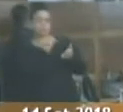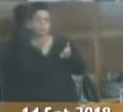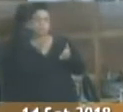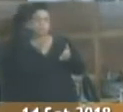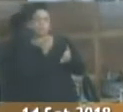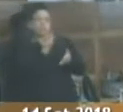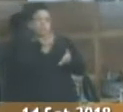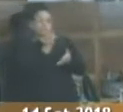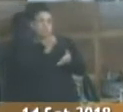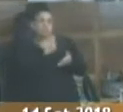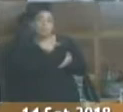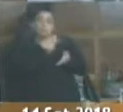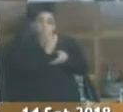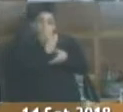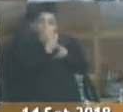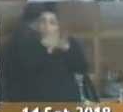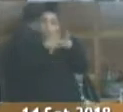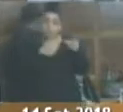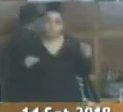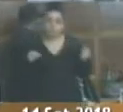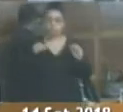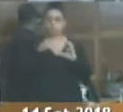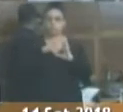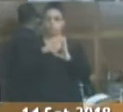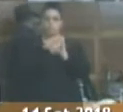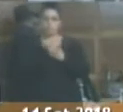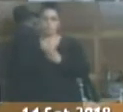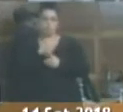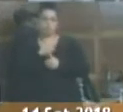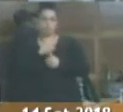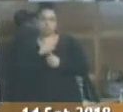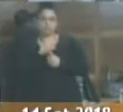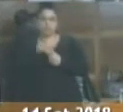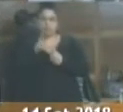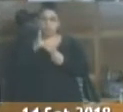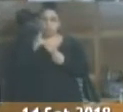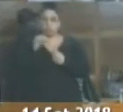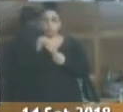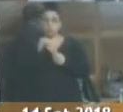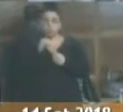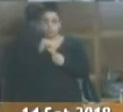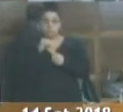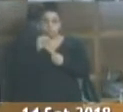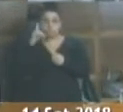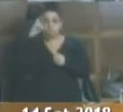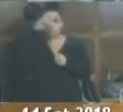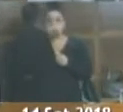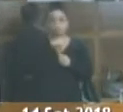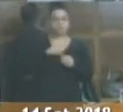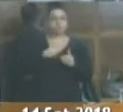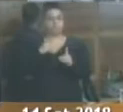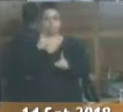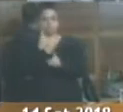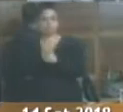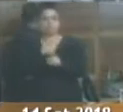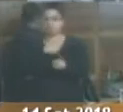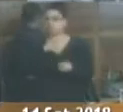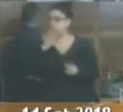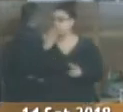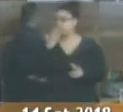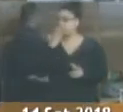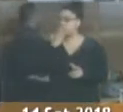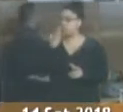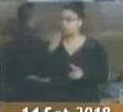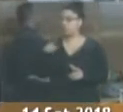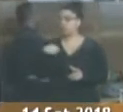está em extinção no mundo. Isso é uma raridade, ter uma espécie dessa. E